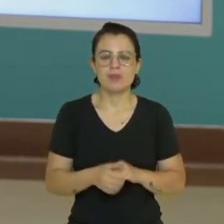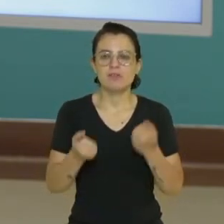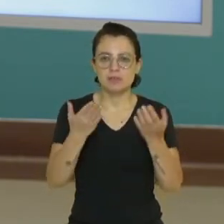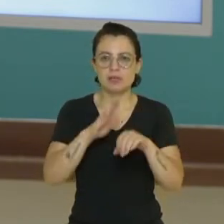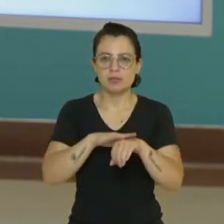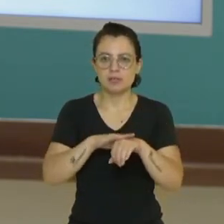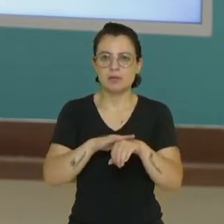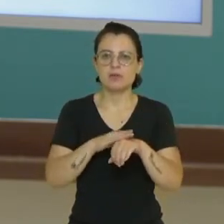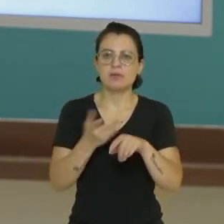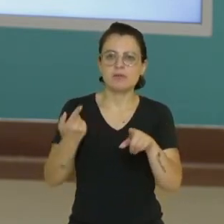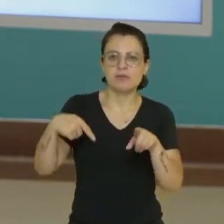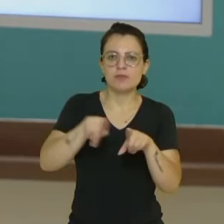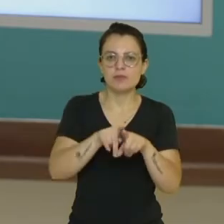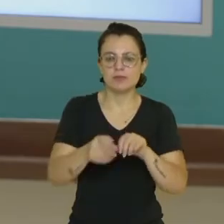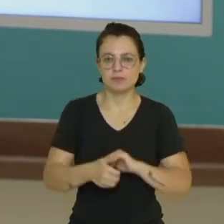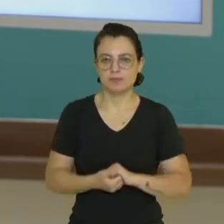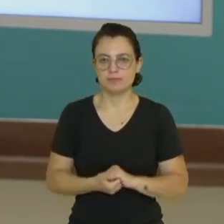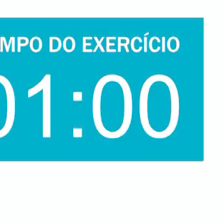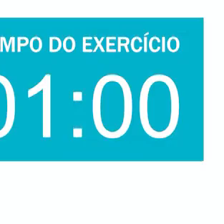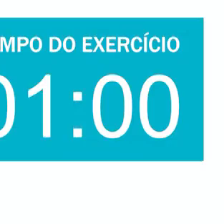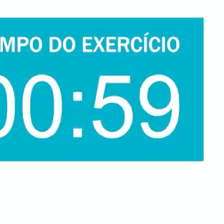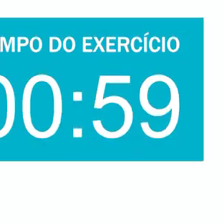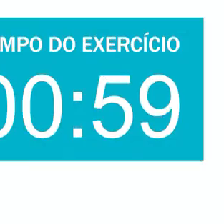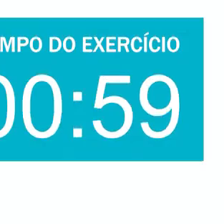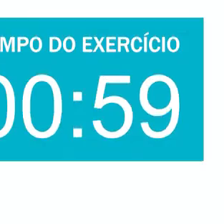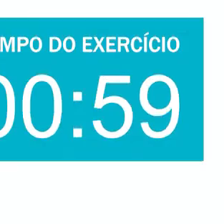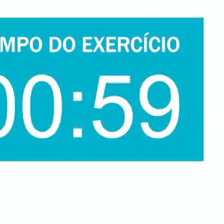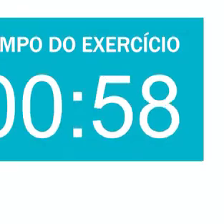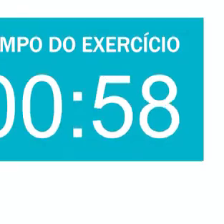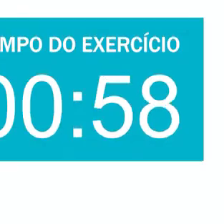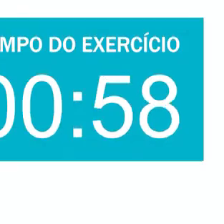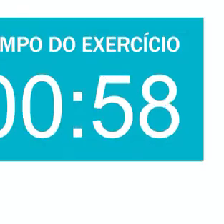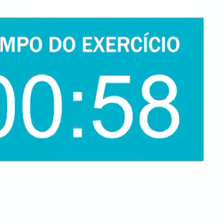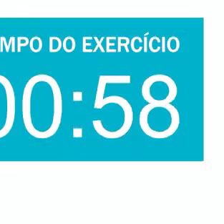tempinho para você copiar e eu já retorno.